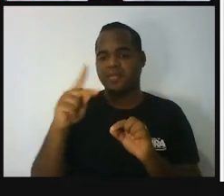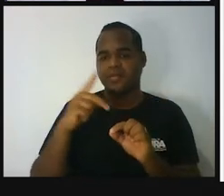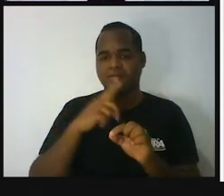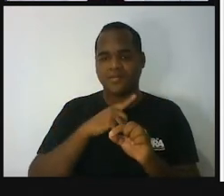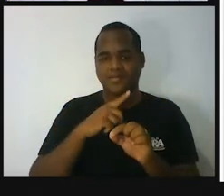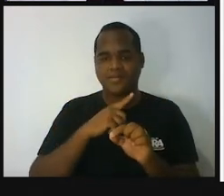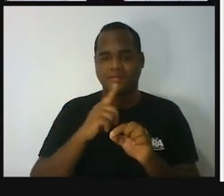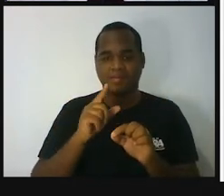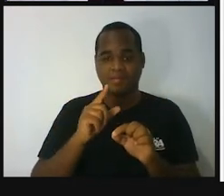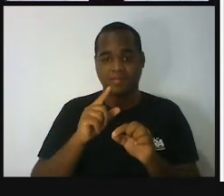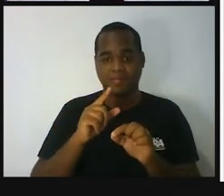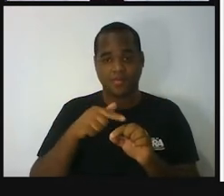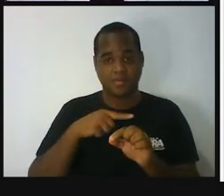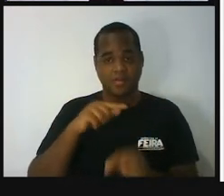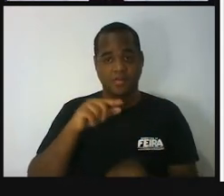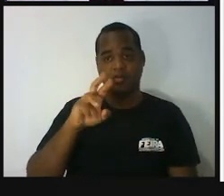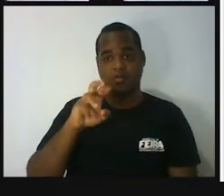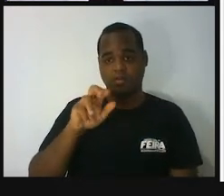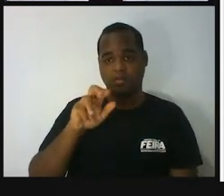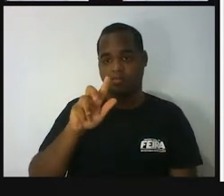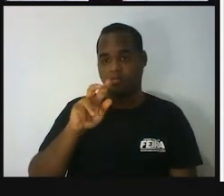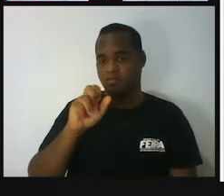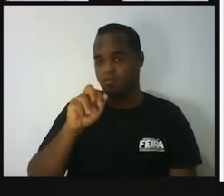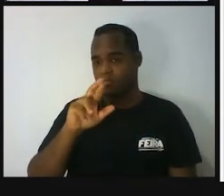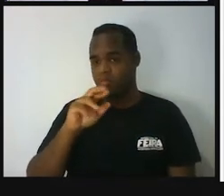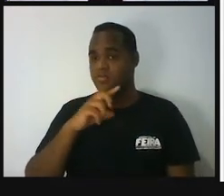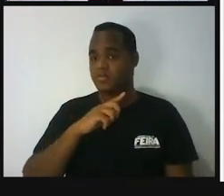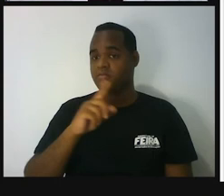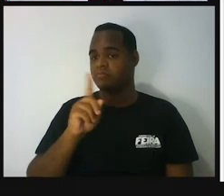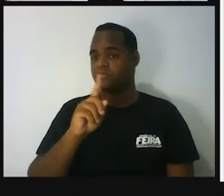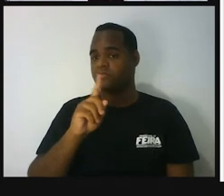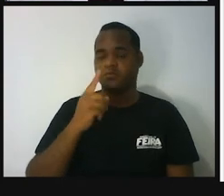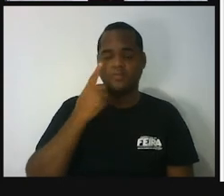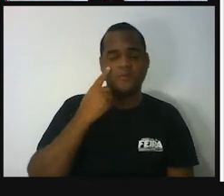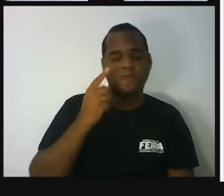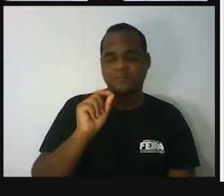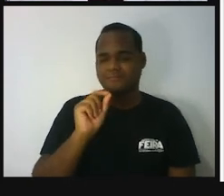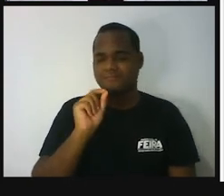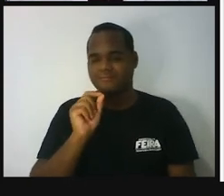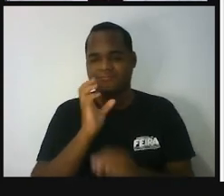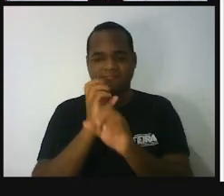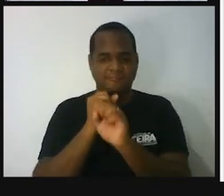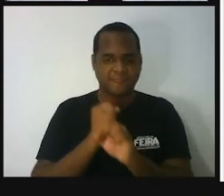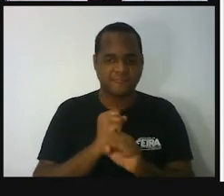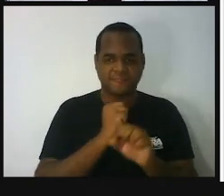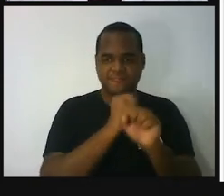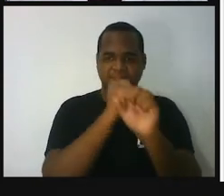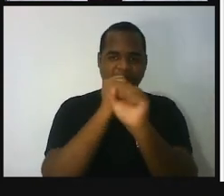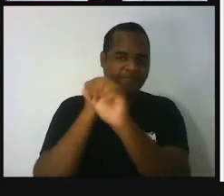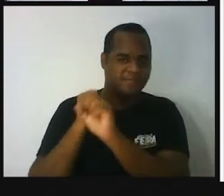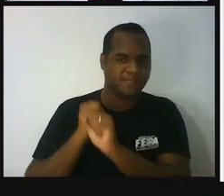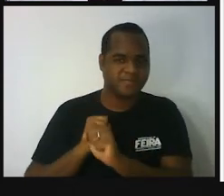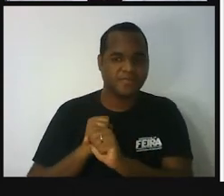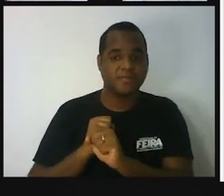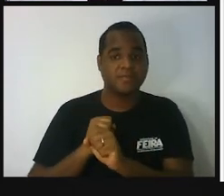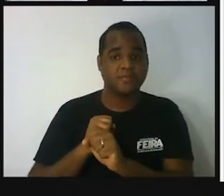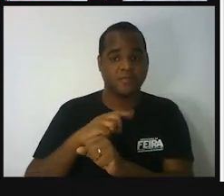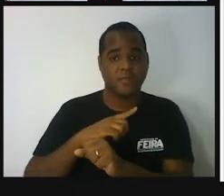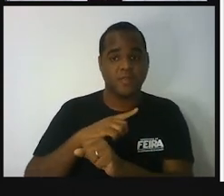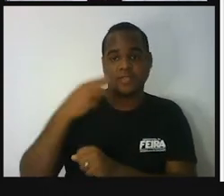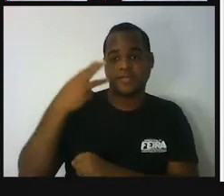Será que esse é regular? Bora medir os lados? Vamos medir os lados? Ó, deu